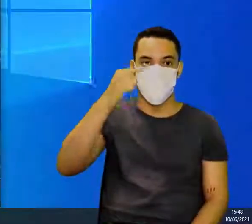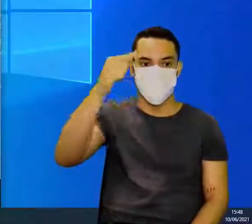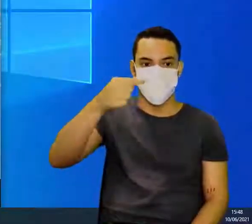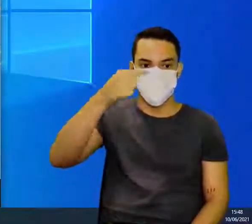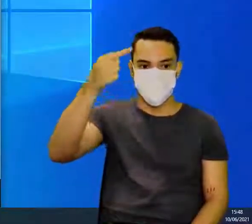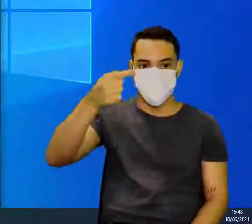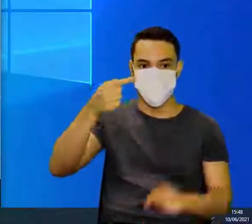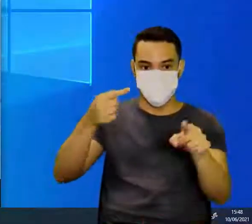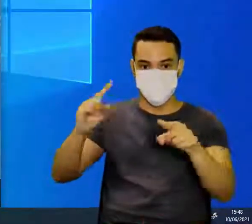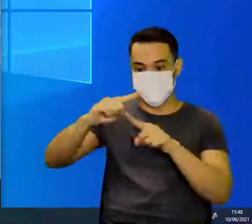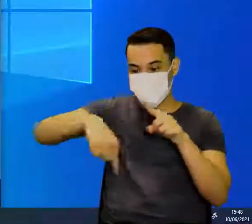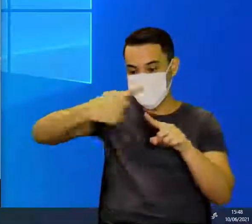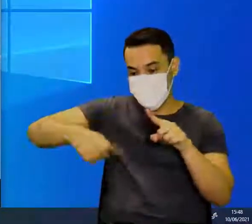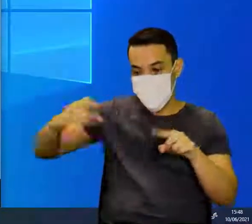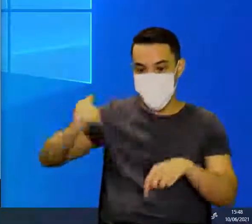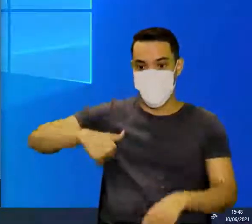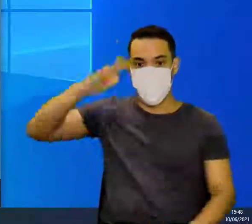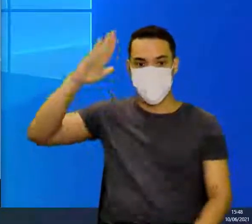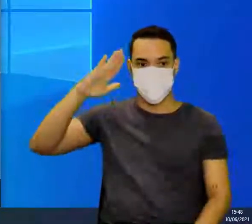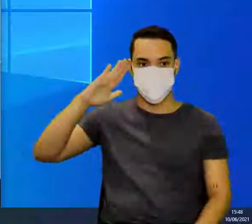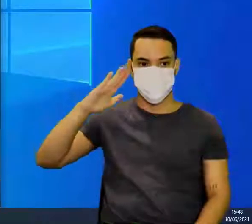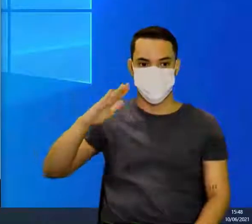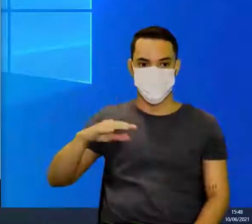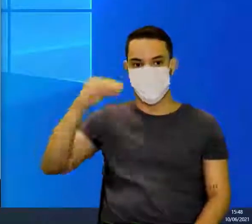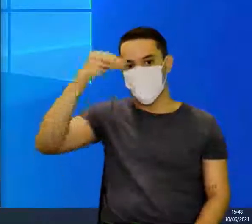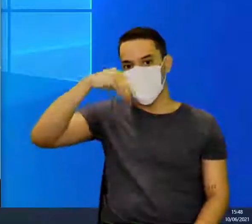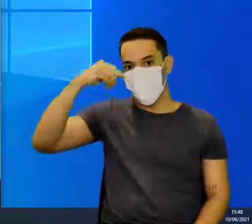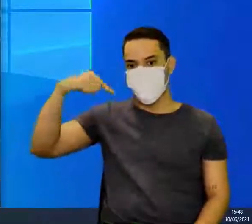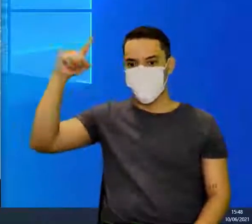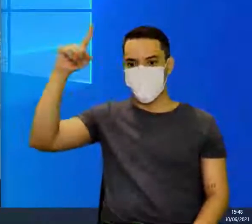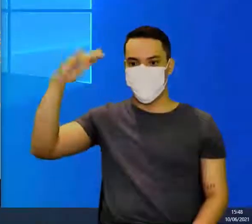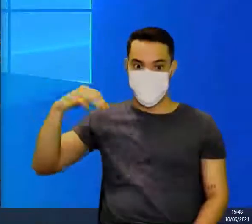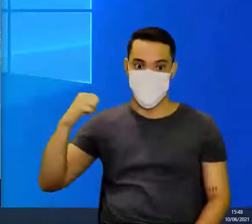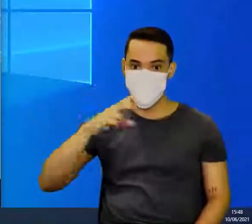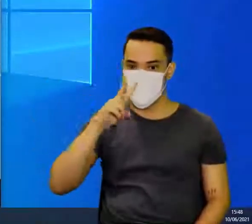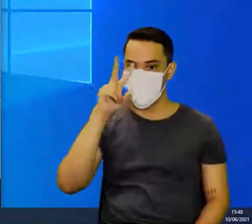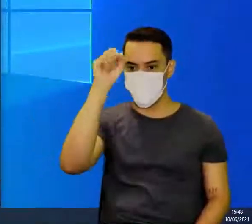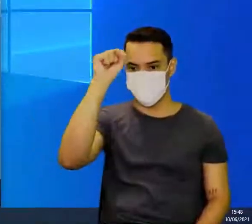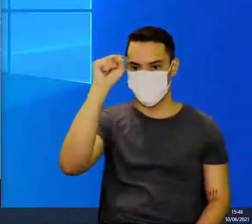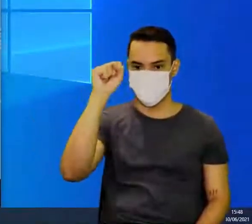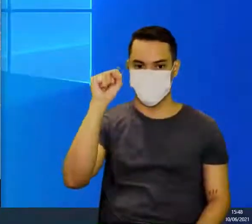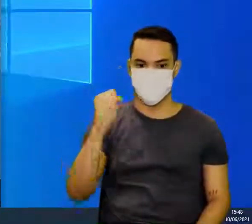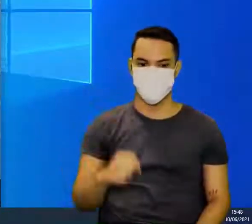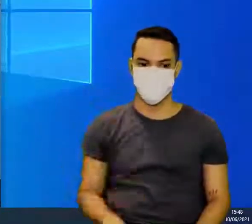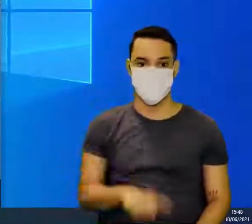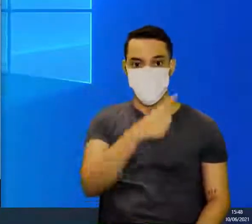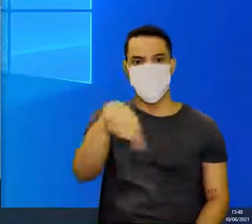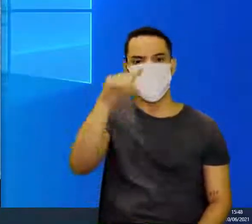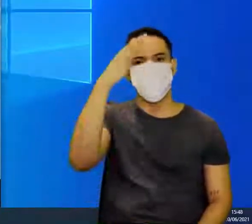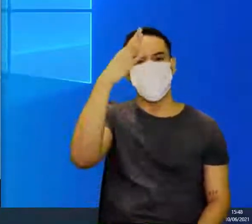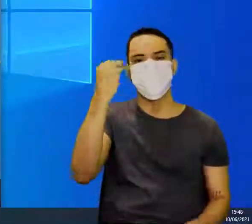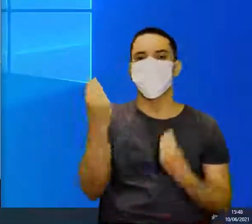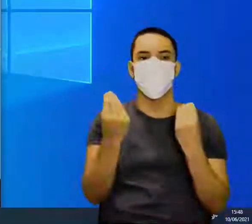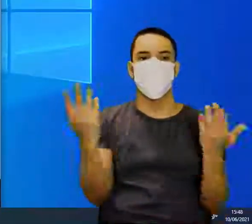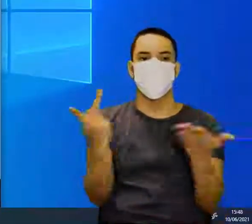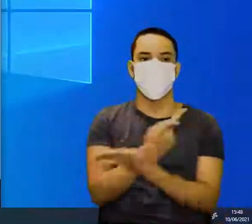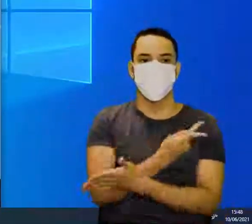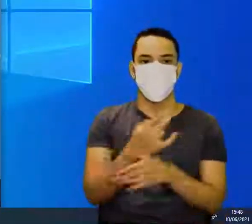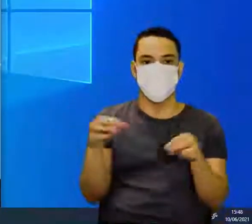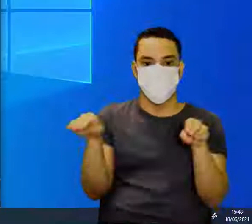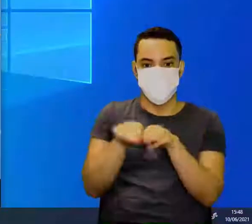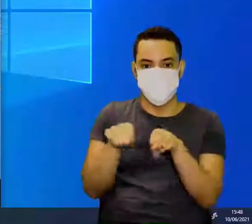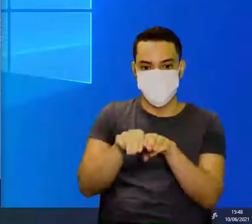corrente? Ao número de voltas, ok? Só para vocês entenderem a questão da indução eletromagnética.